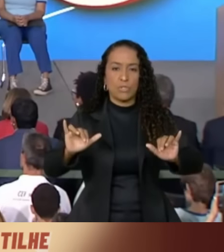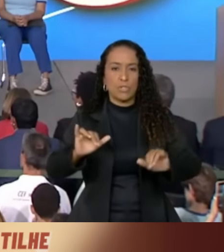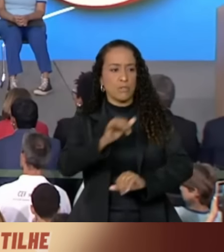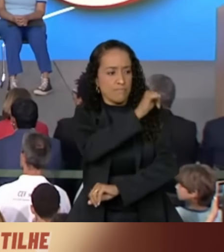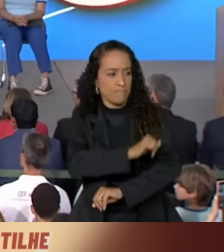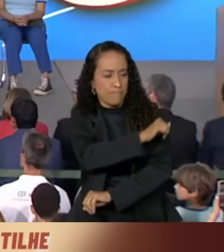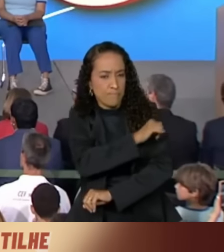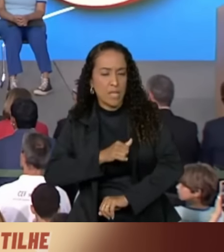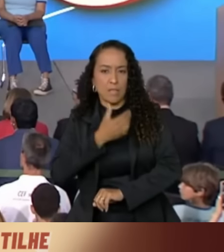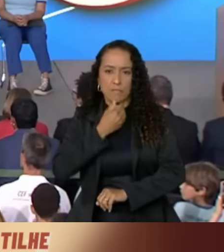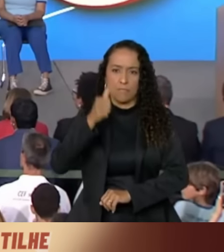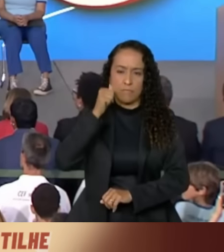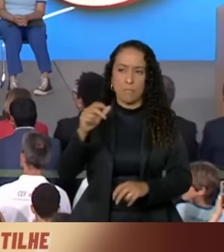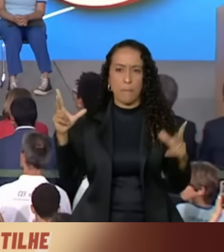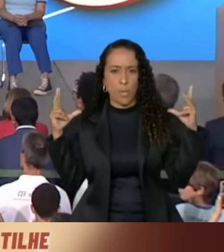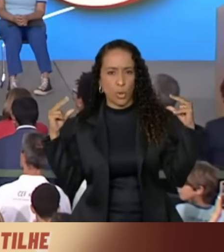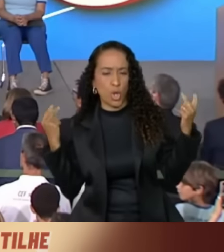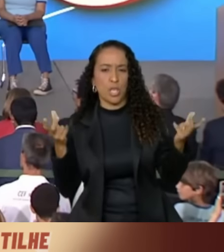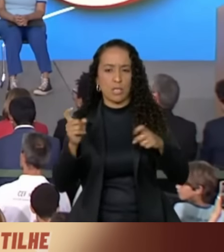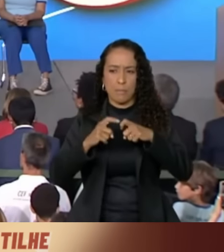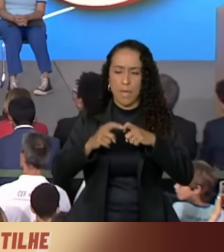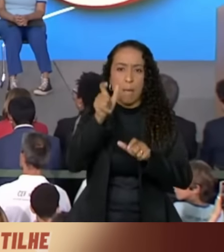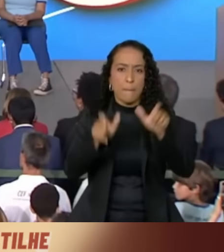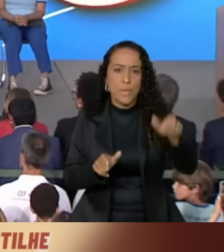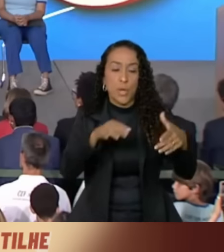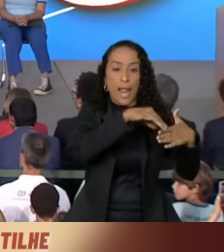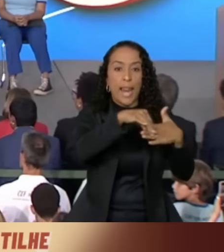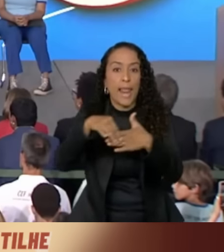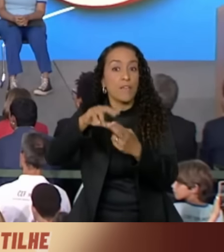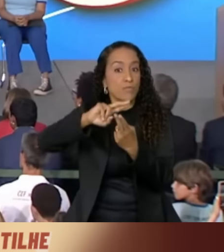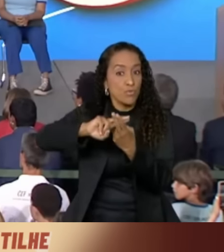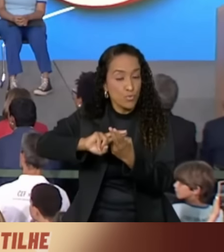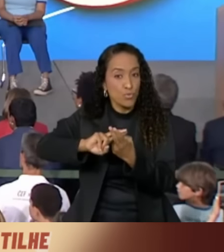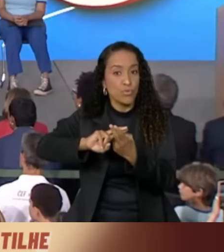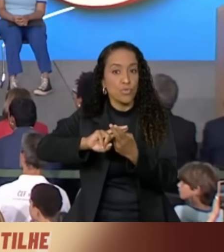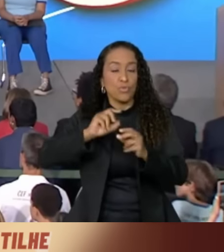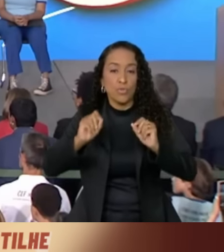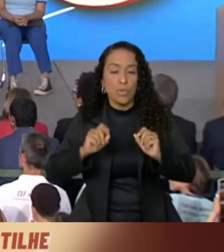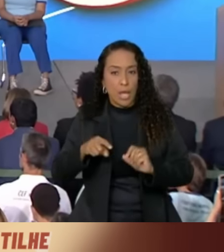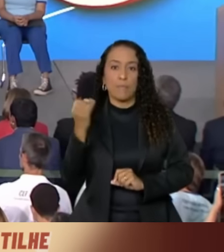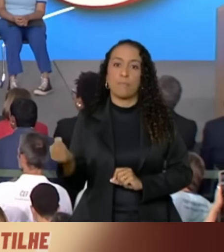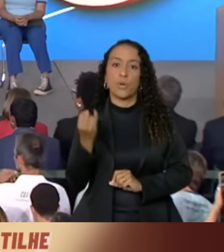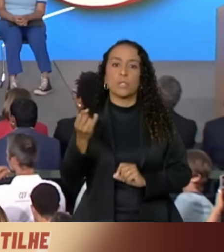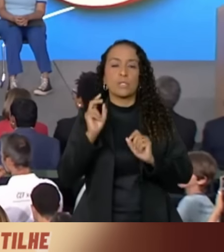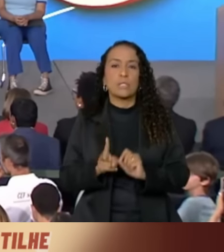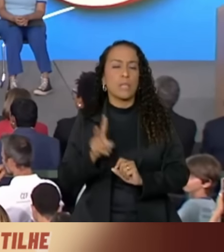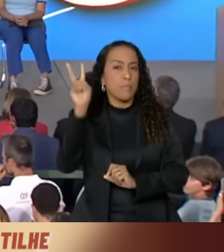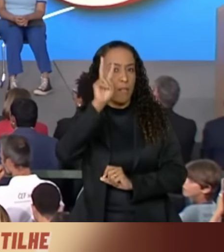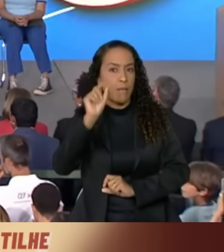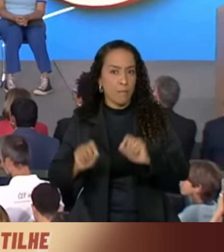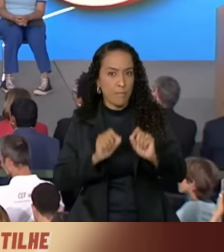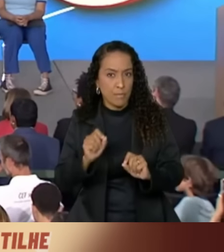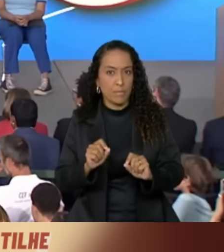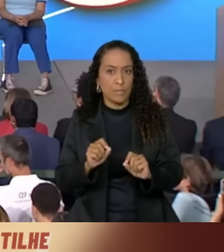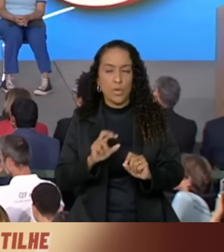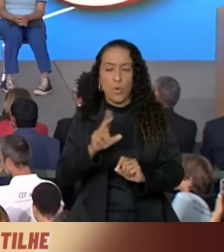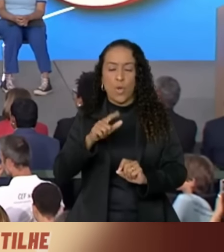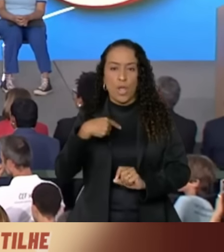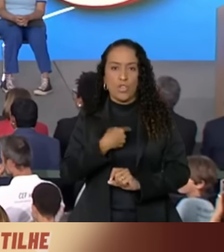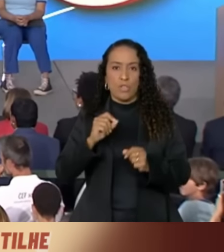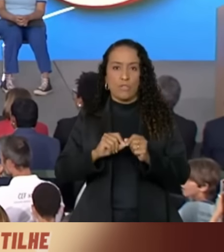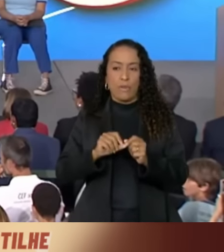de enfermeiro, de motorista, de médico, das pessoas que carregam o SUS nas costas, é importante a gente sempre lembrar. Não é que a